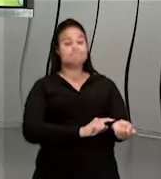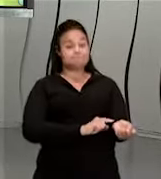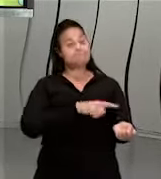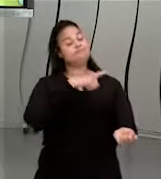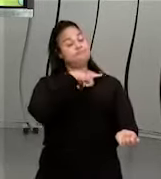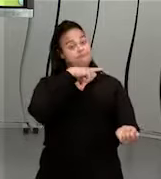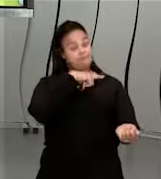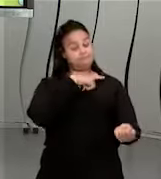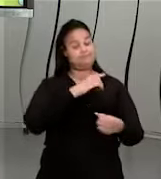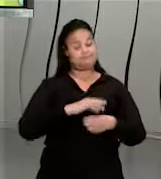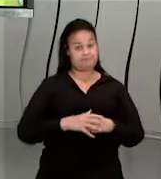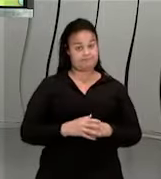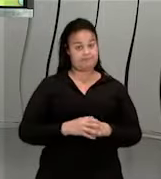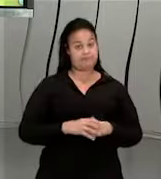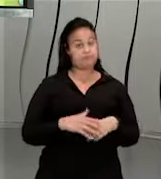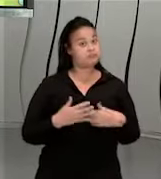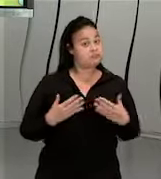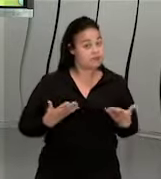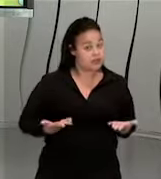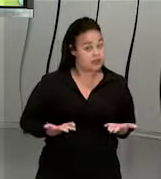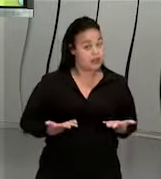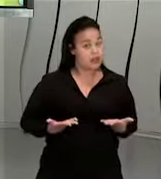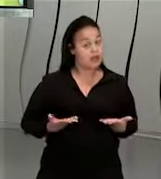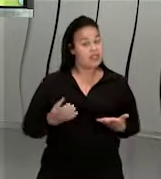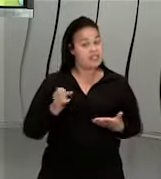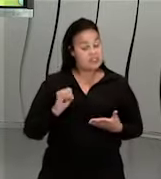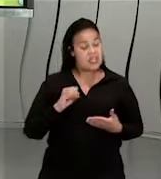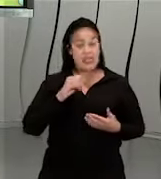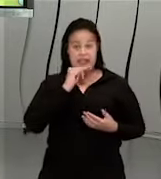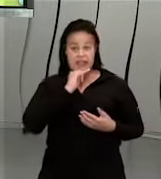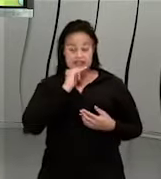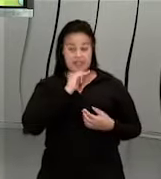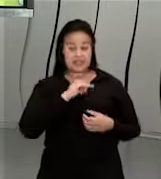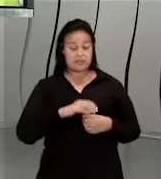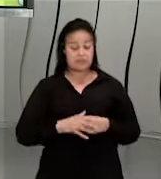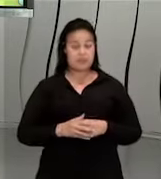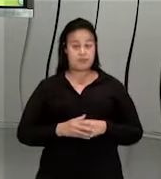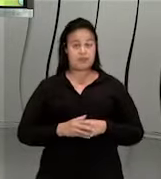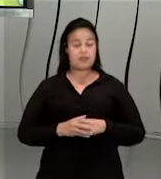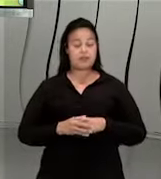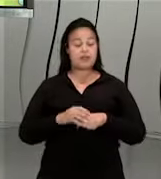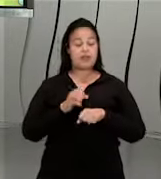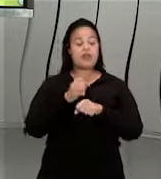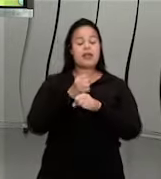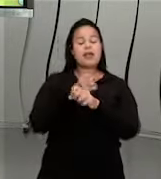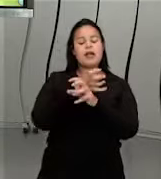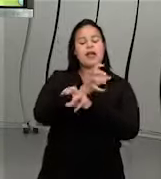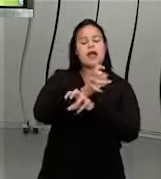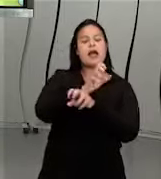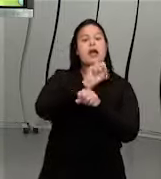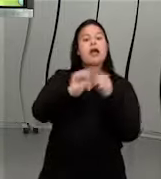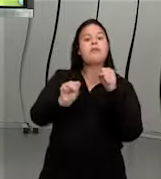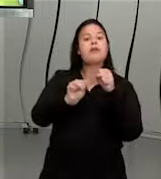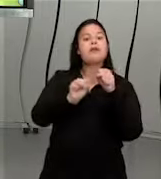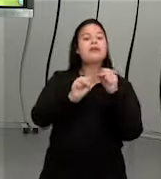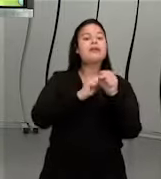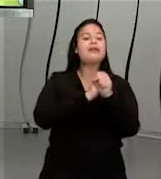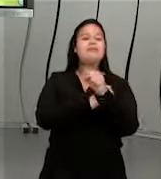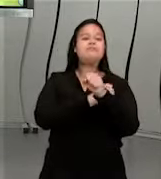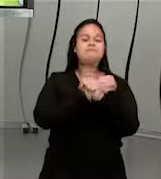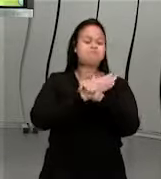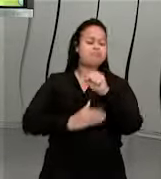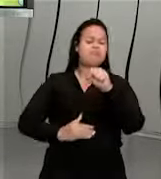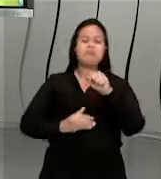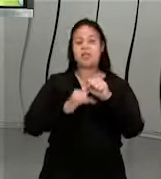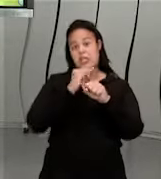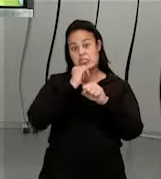Então, quando você quebra o seu osso, né? Quando você quebra o seu osso, se